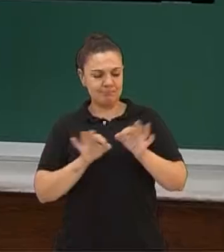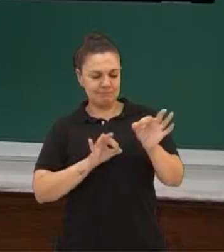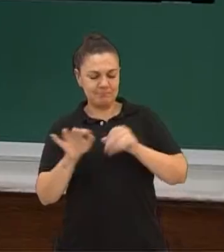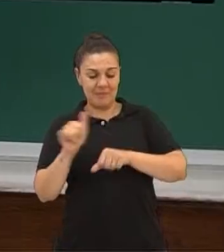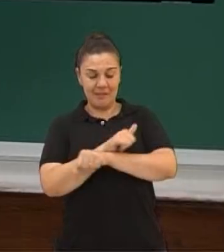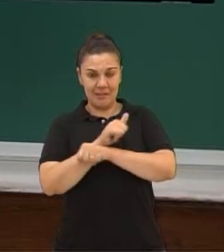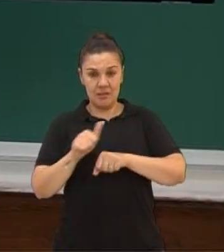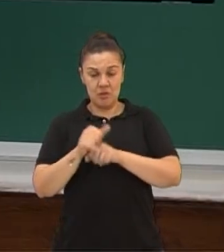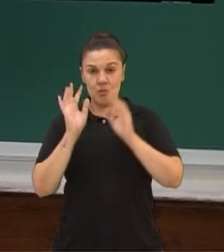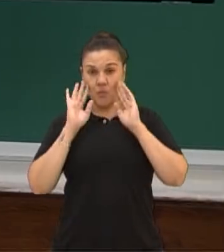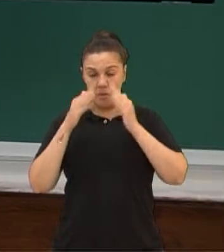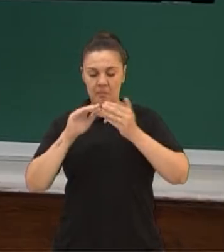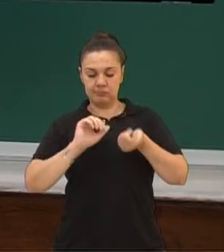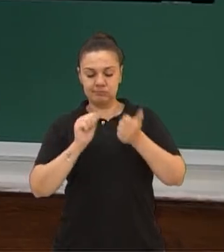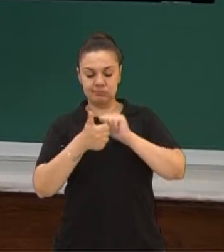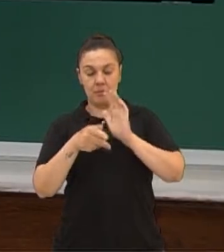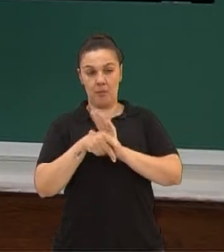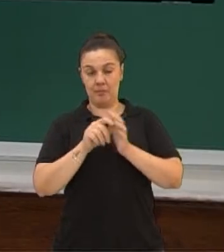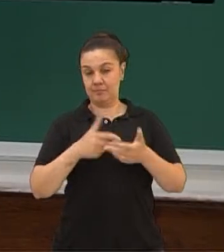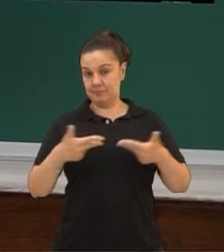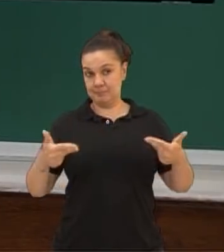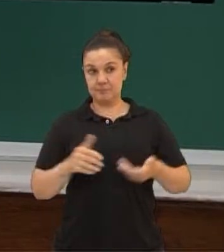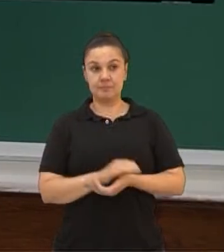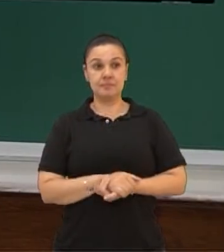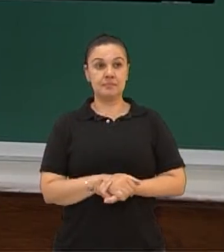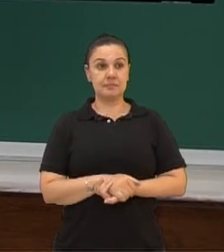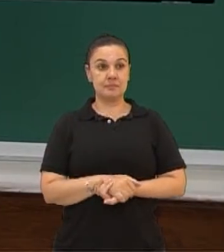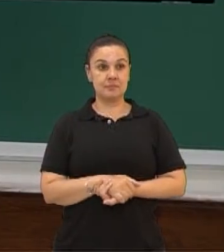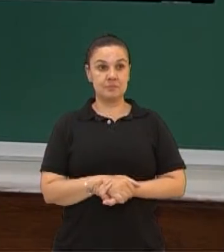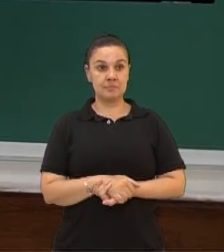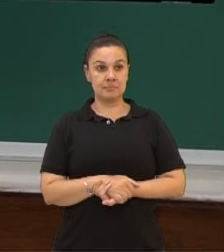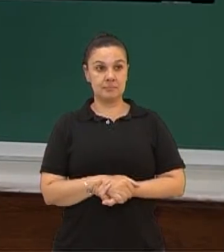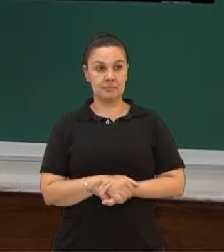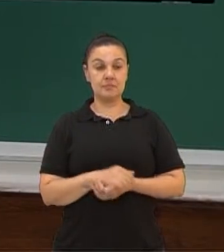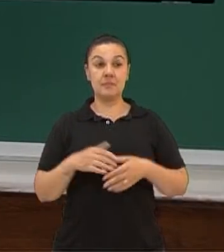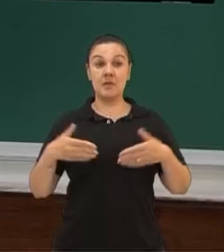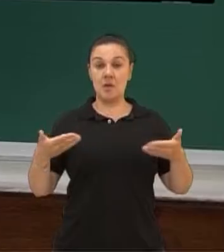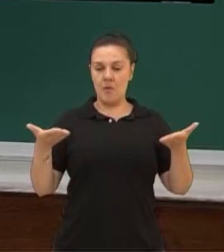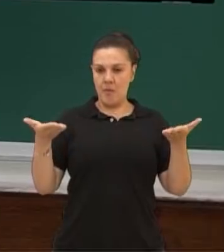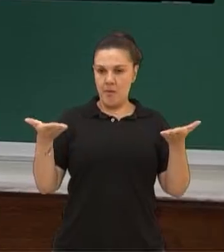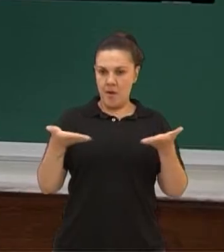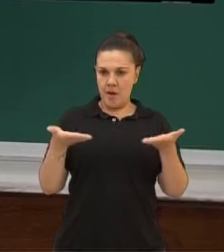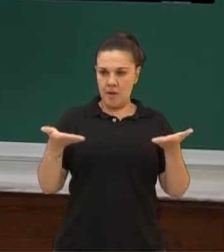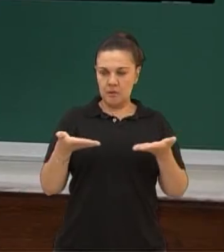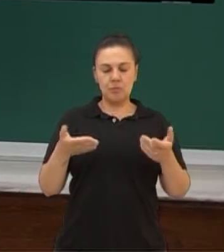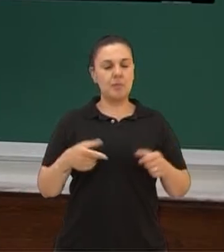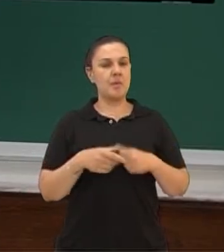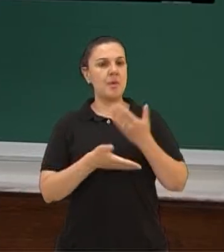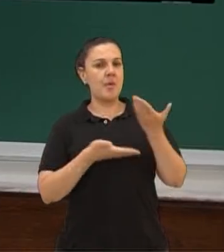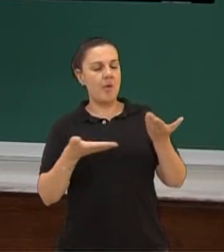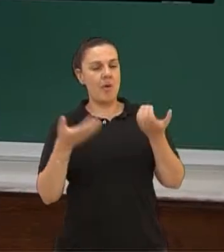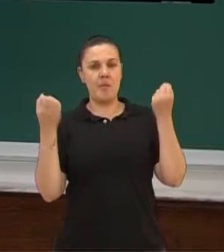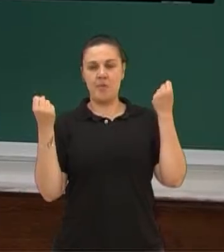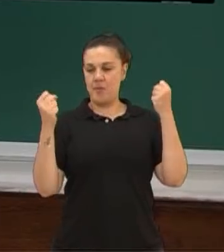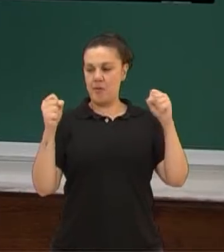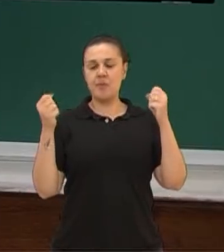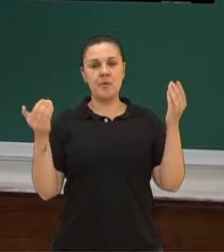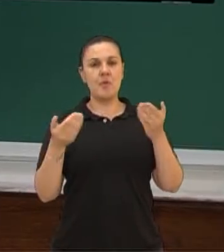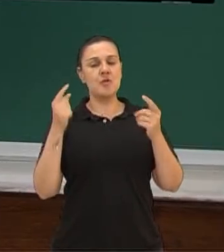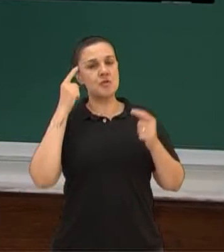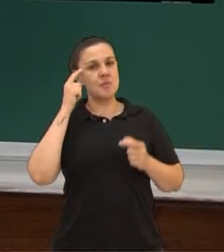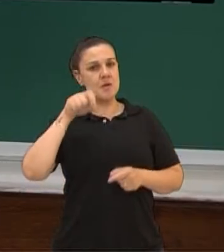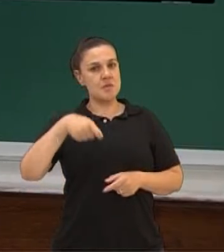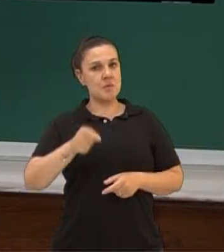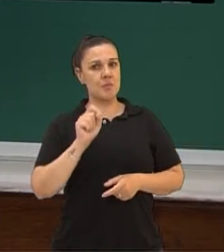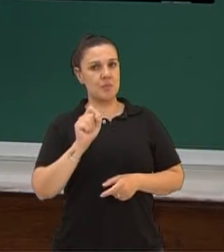e na performance por meio do uso do esporte. E atualmente, então, a educação física hoje a gente pensa a